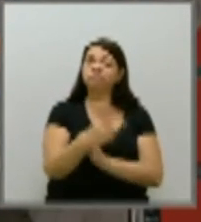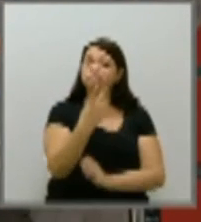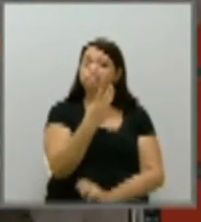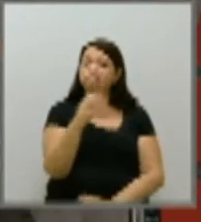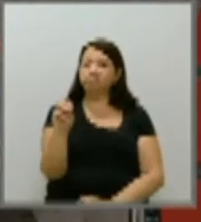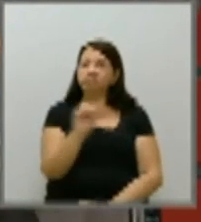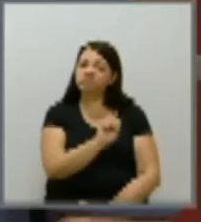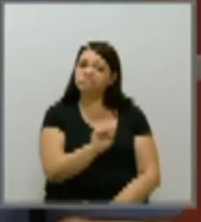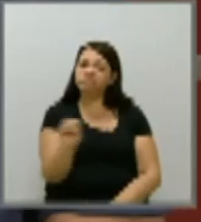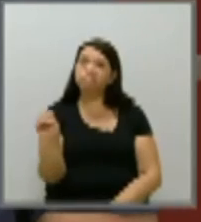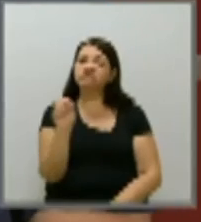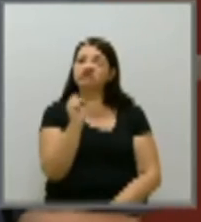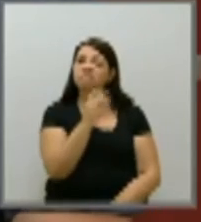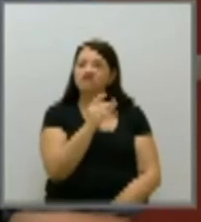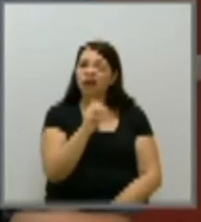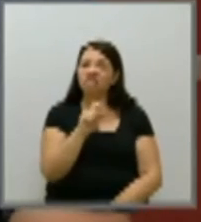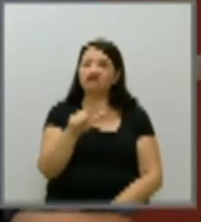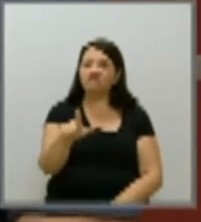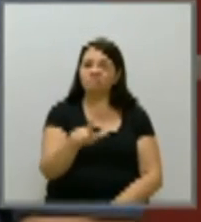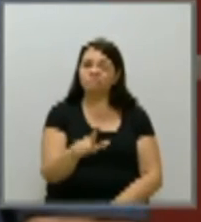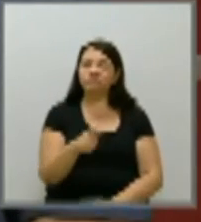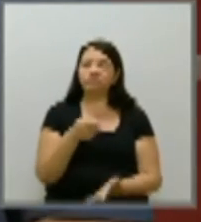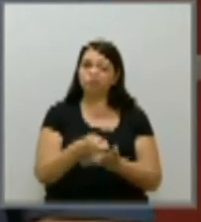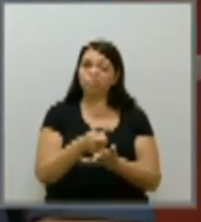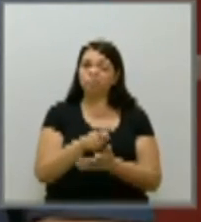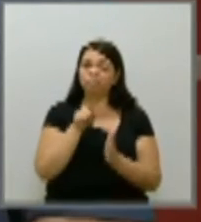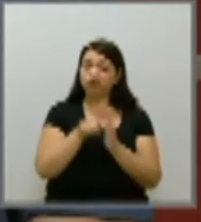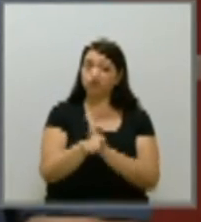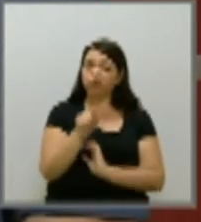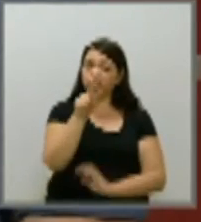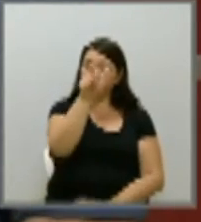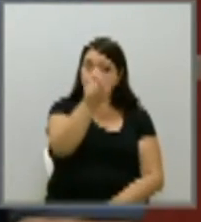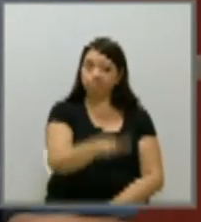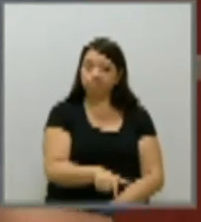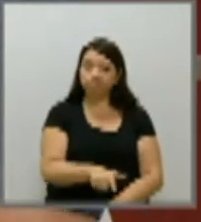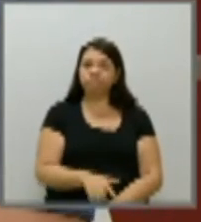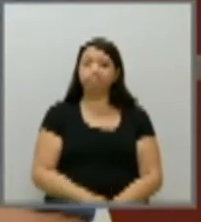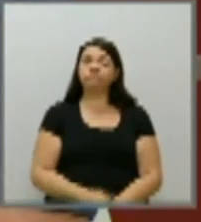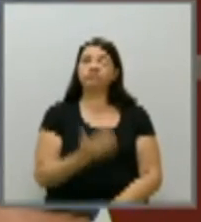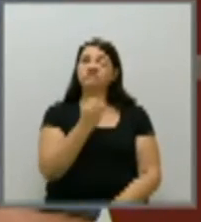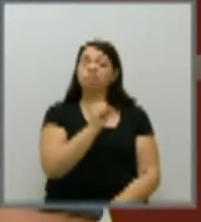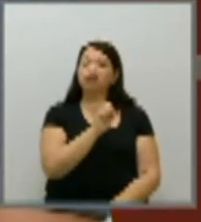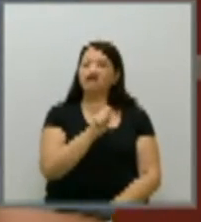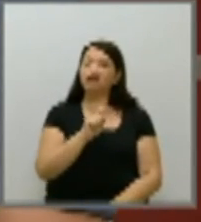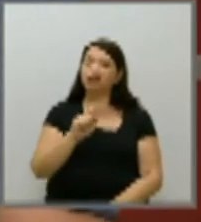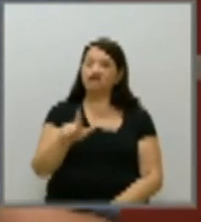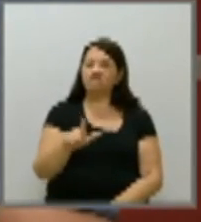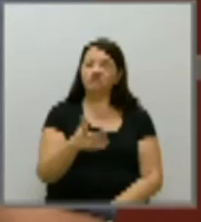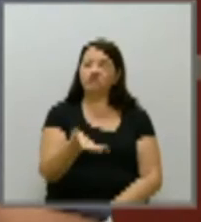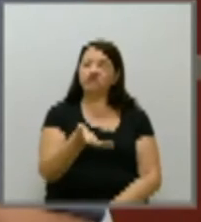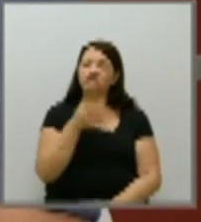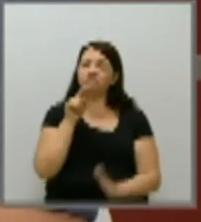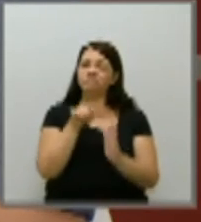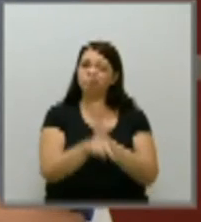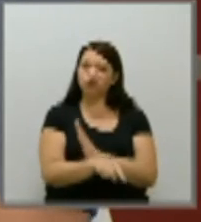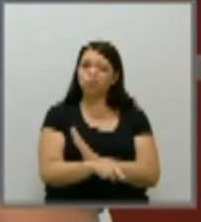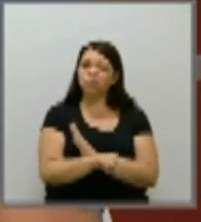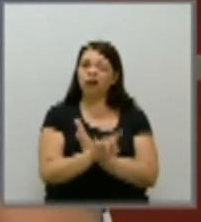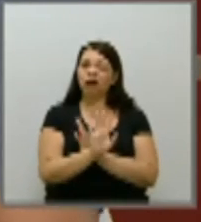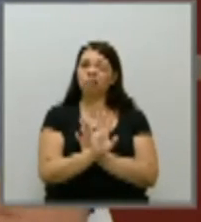Sadal. Obrigatoriamente ao Sadal. Perfeito. Sadal, eu gostaria de te perguntar